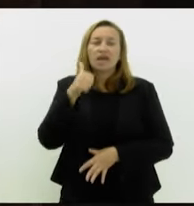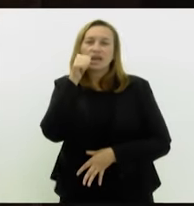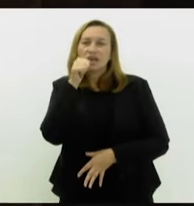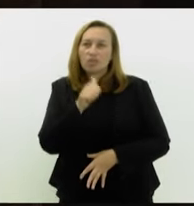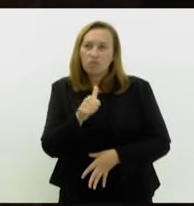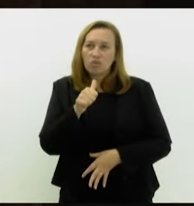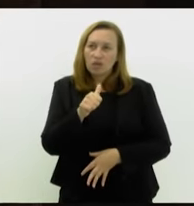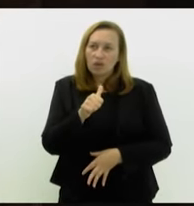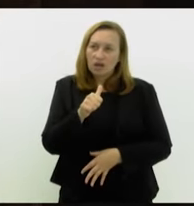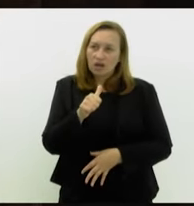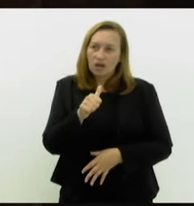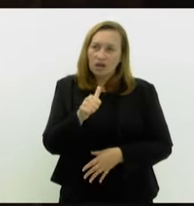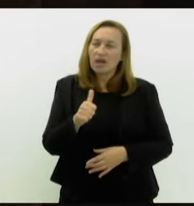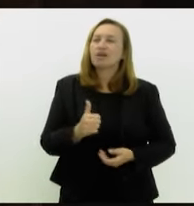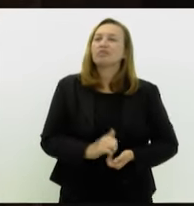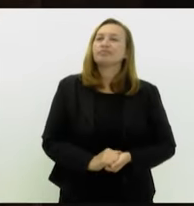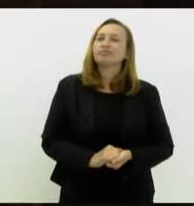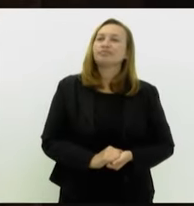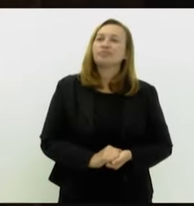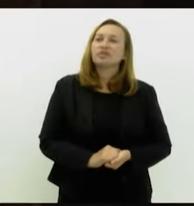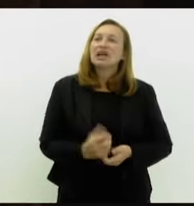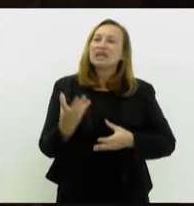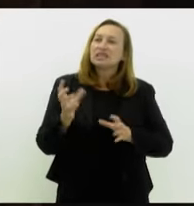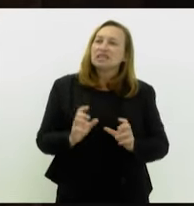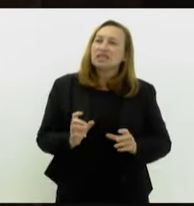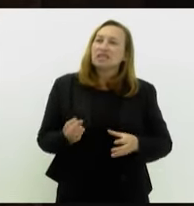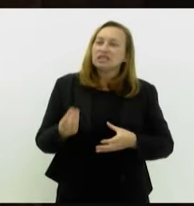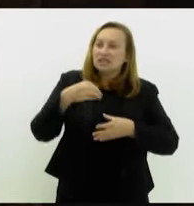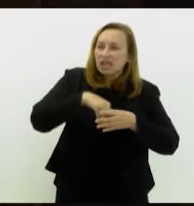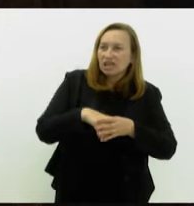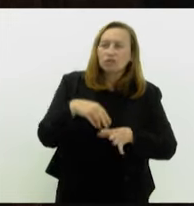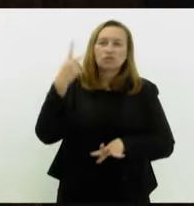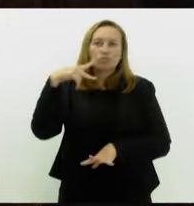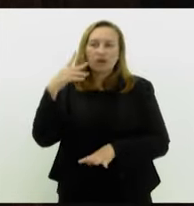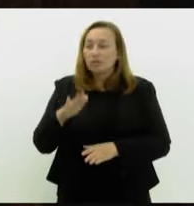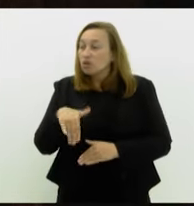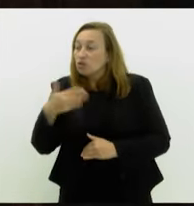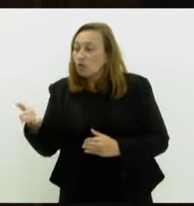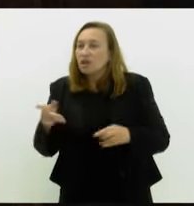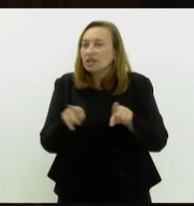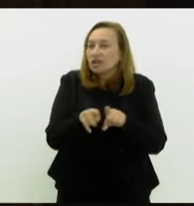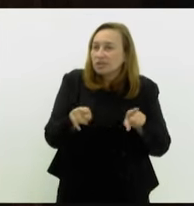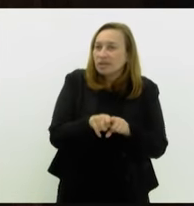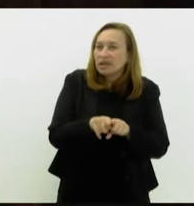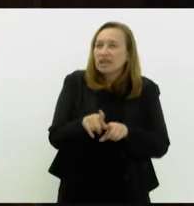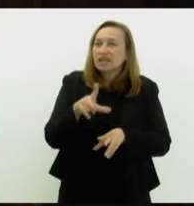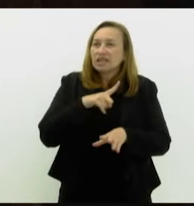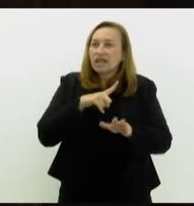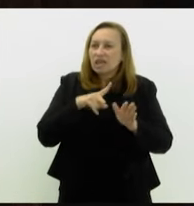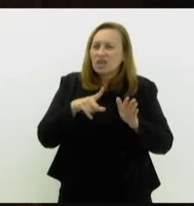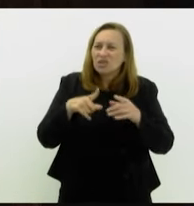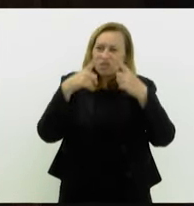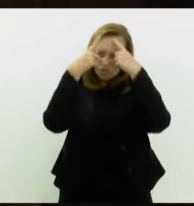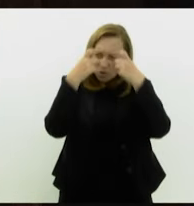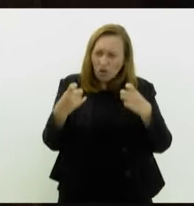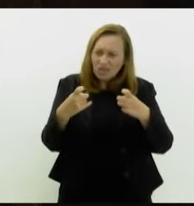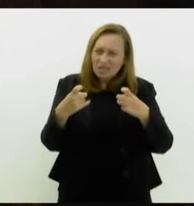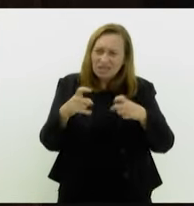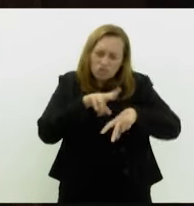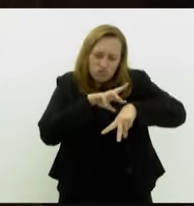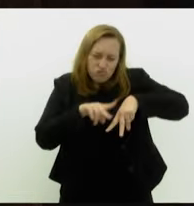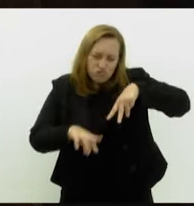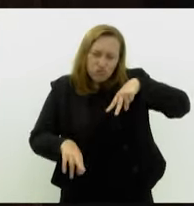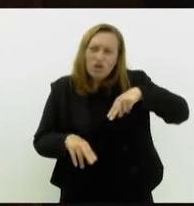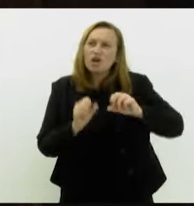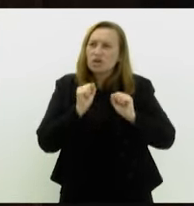condição de enfrentamento dentro dos parlamentos e fora dos parlamentos também tenha um nível de violência política de gênero